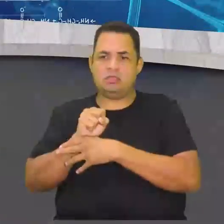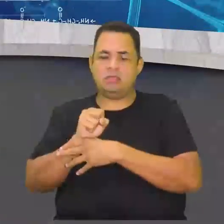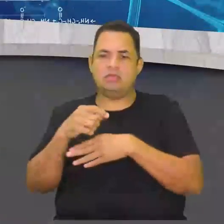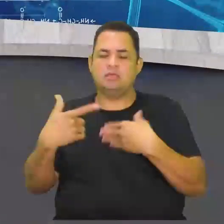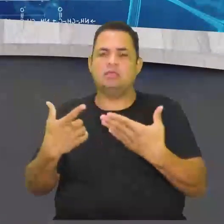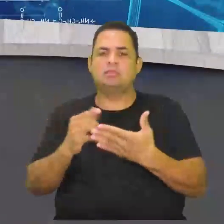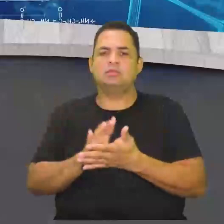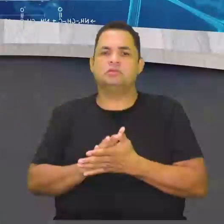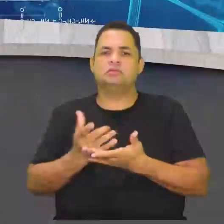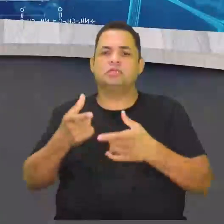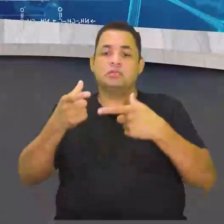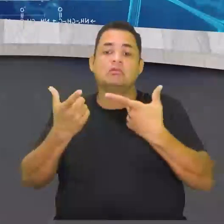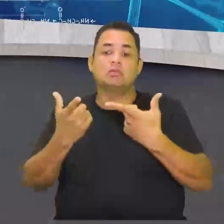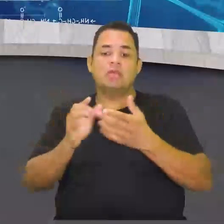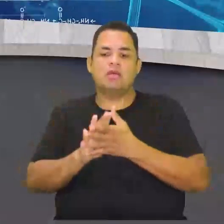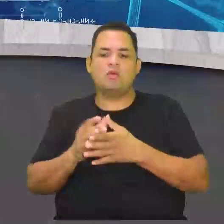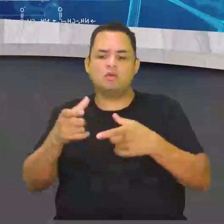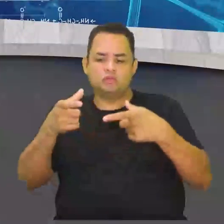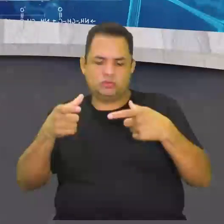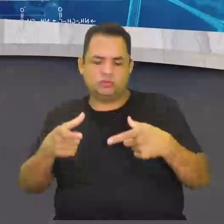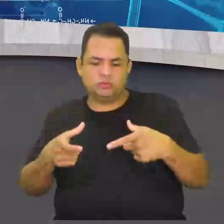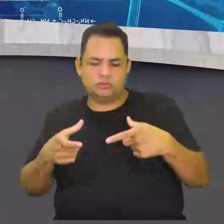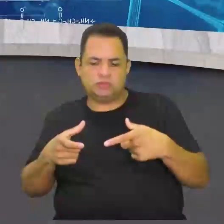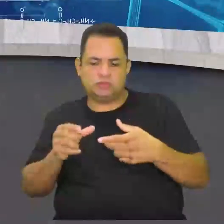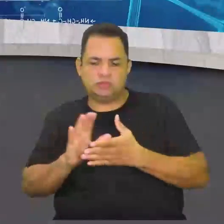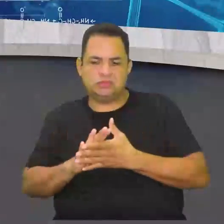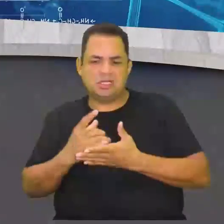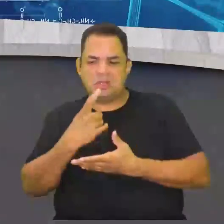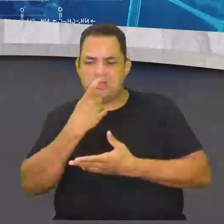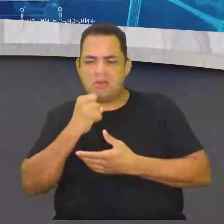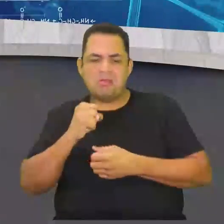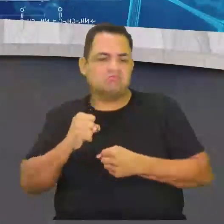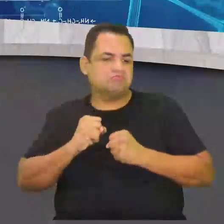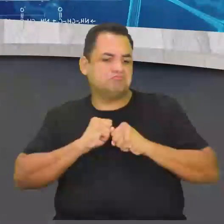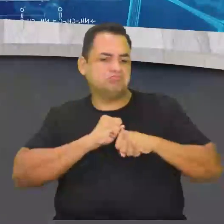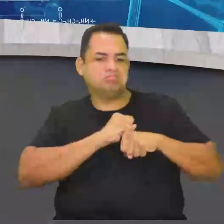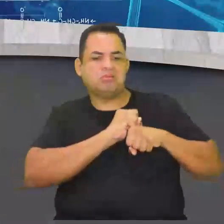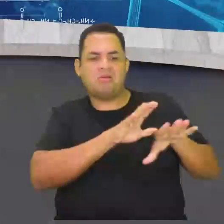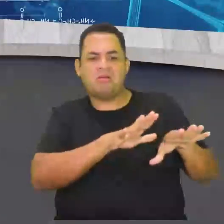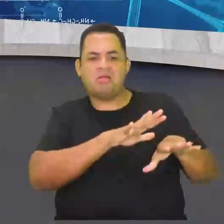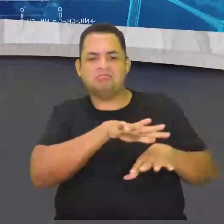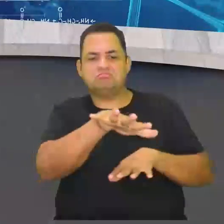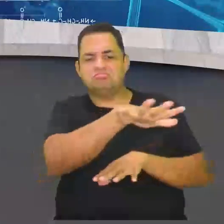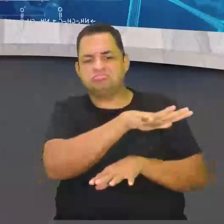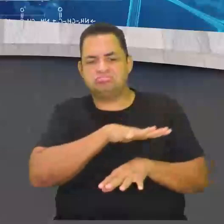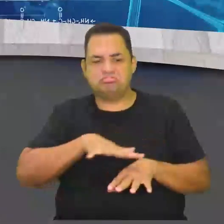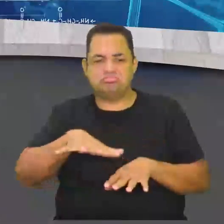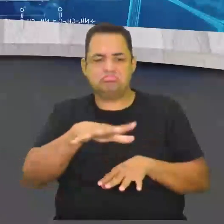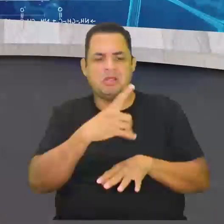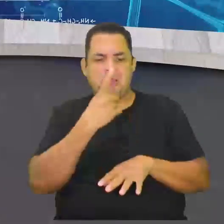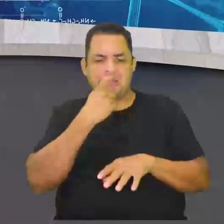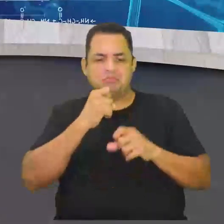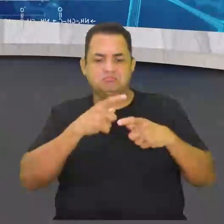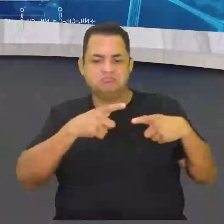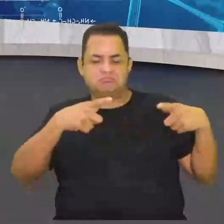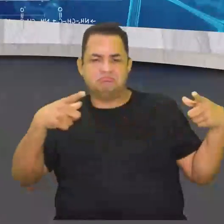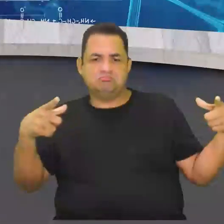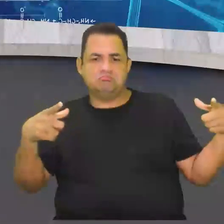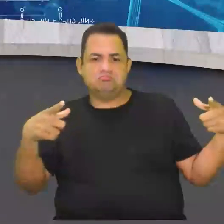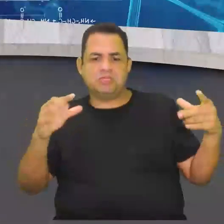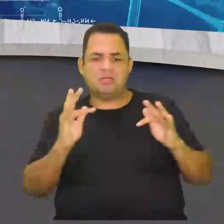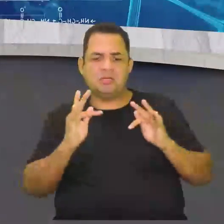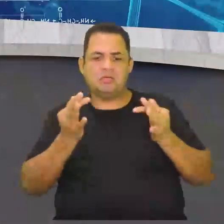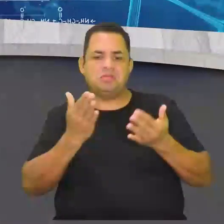vai ser colocado. Se ele vai simplesmente para um lixão, no final aquilo que a gente fez para separar o